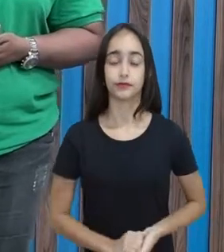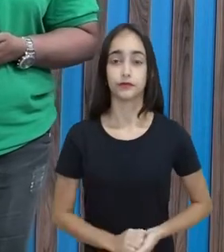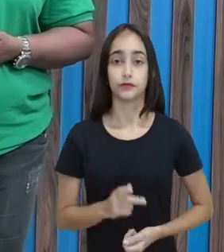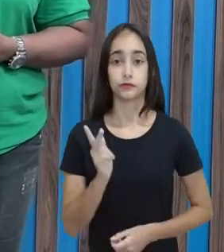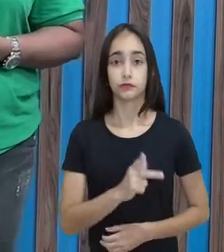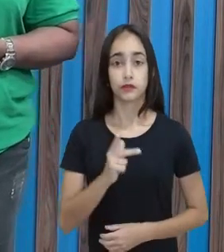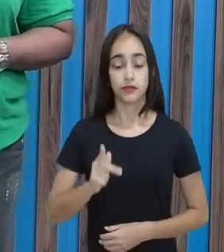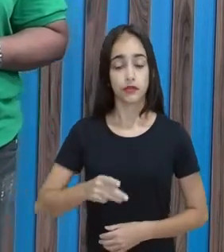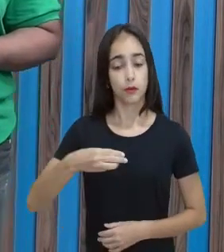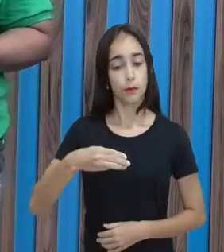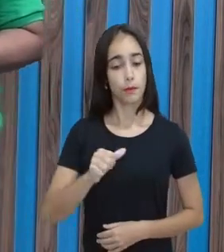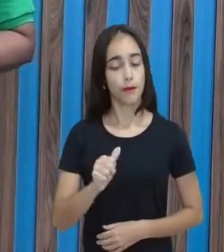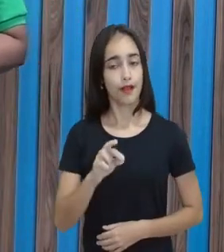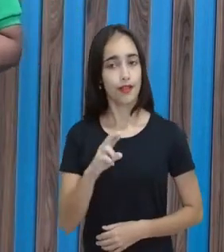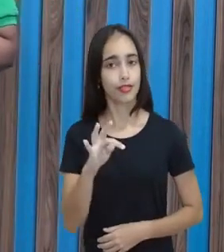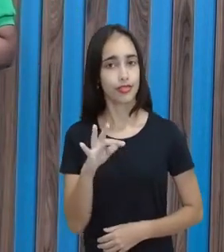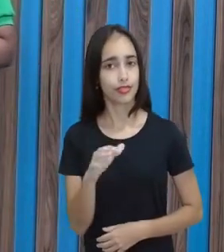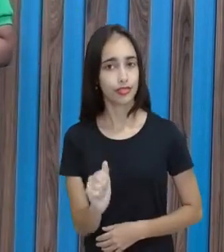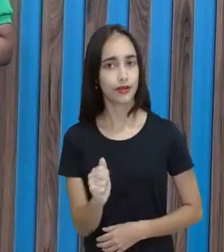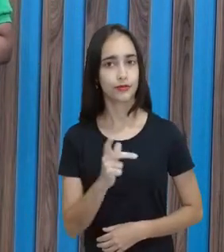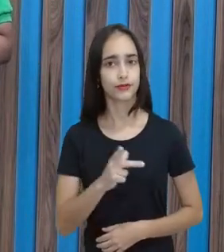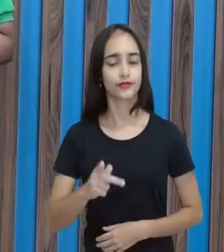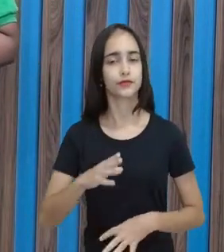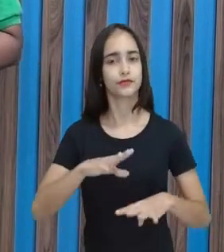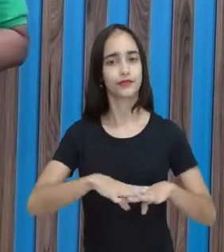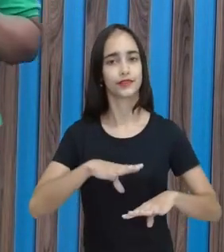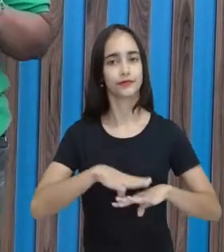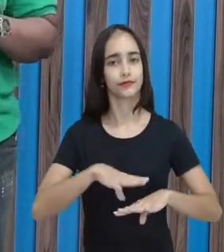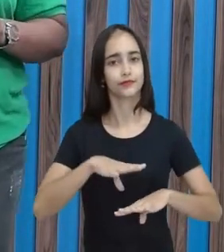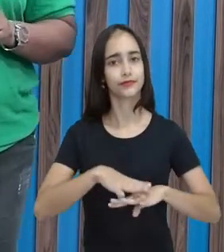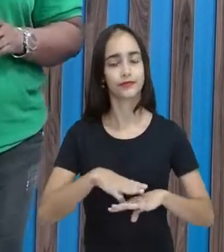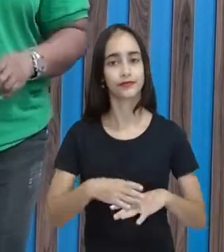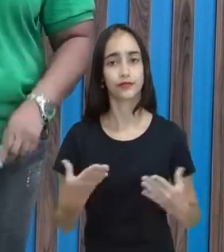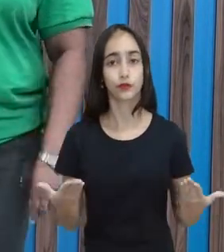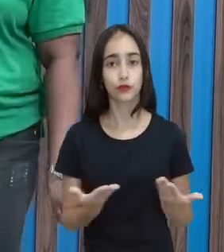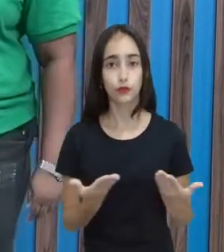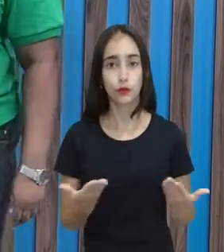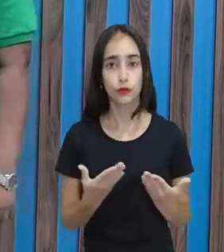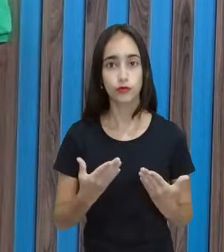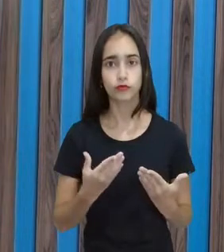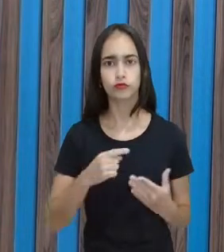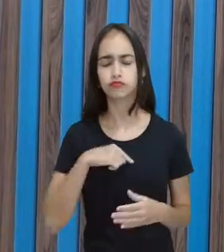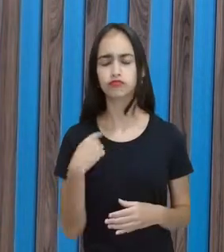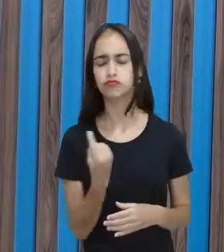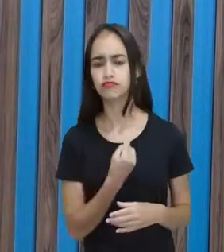a professora Marta Lopes, professora de matemática. O assunto de hoje,